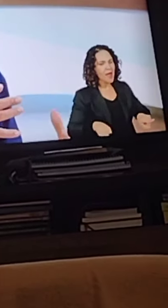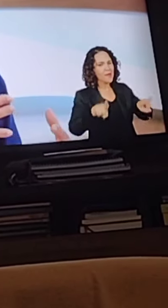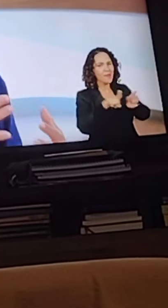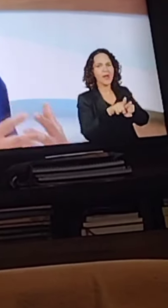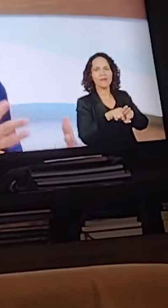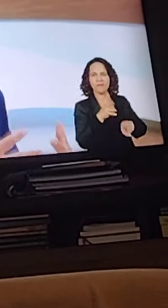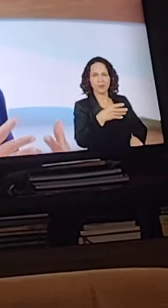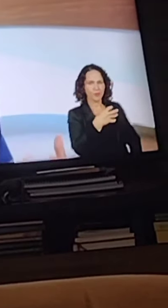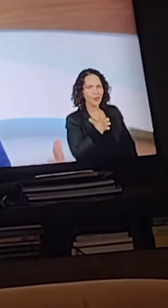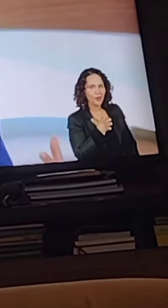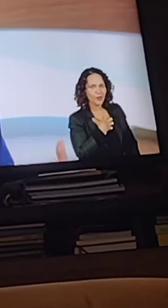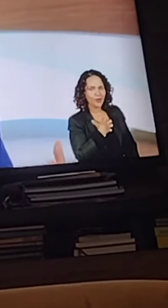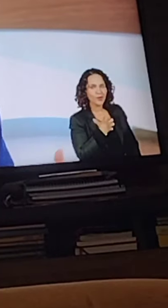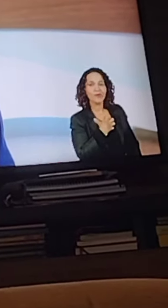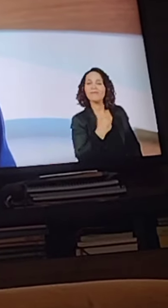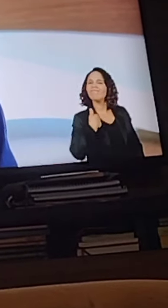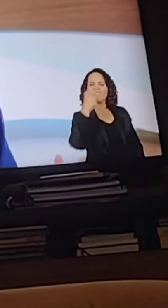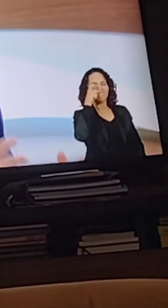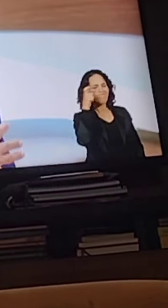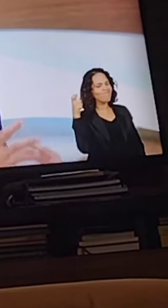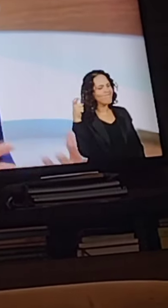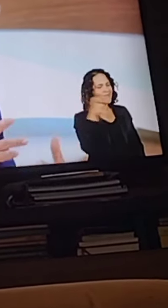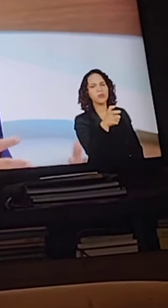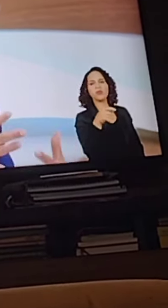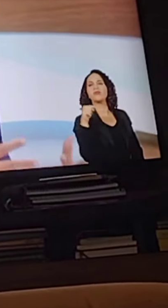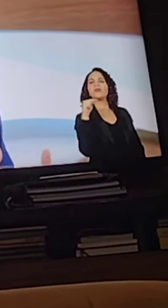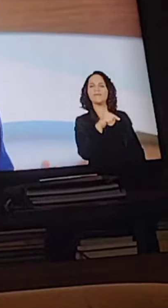acho que o que me interessa muito trabalhar